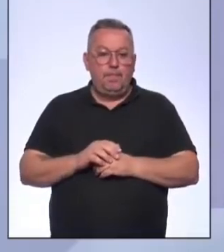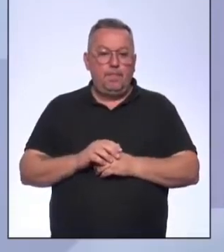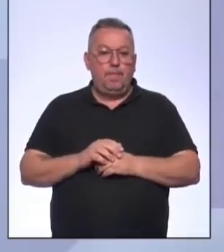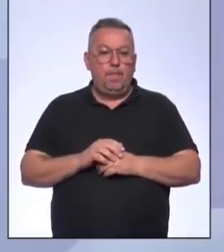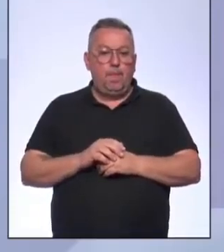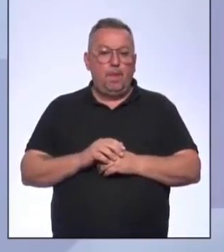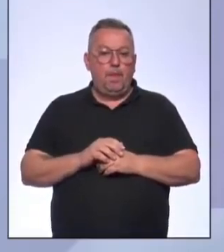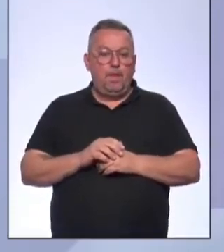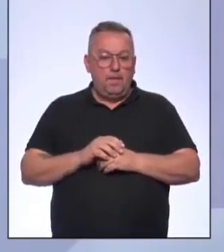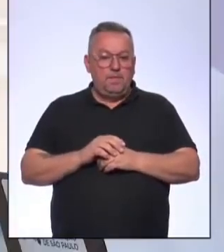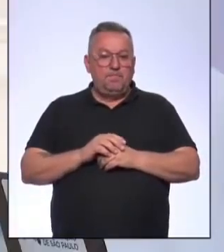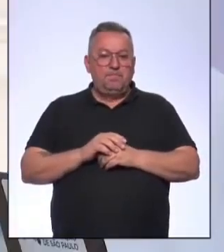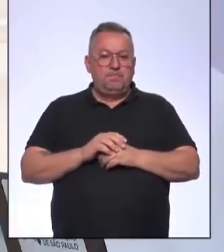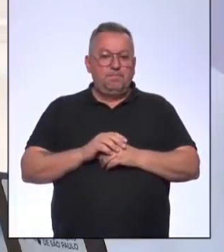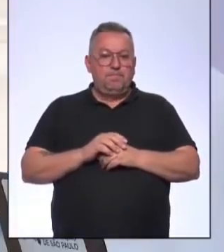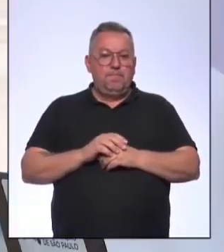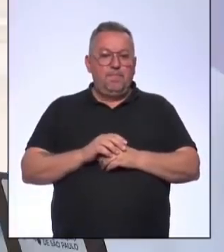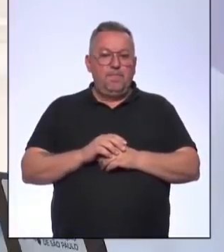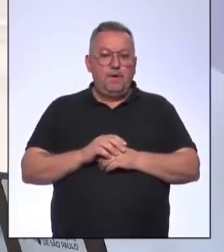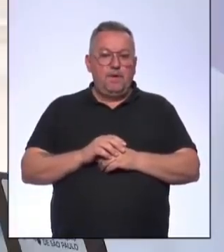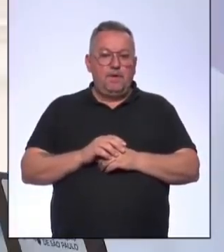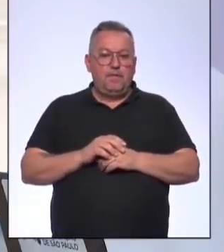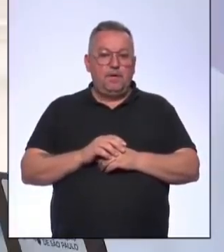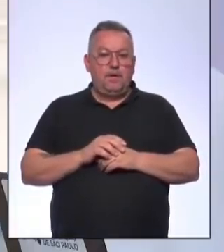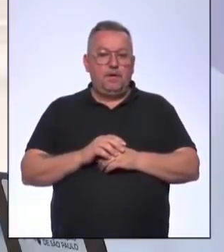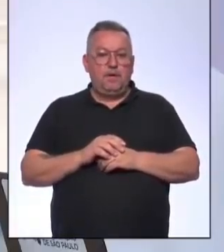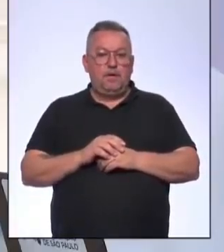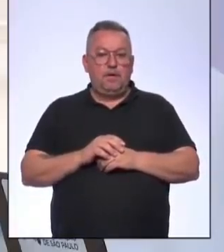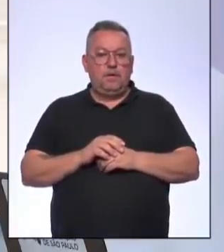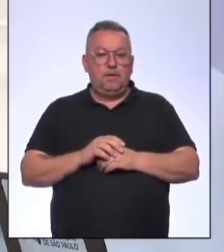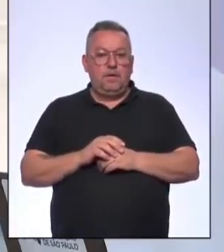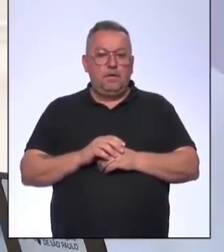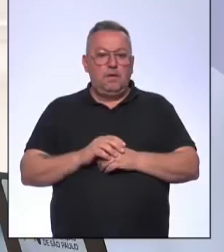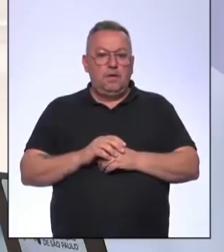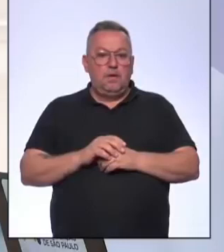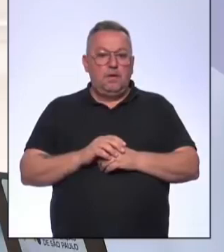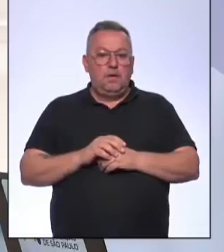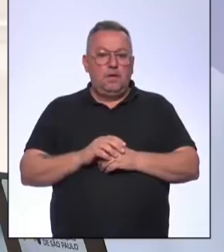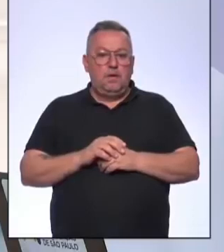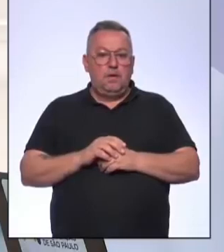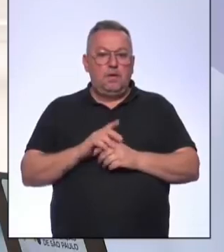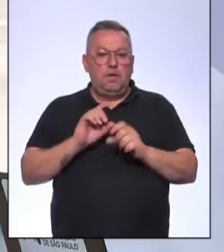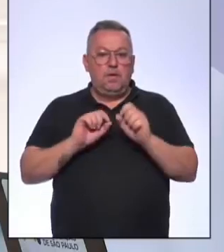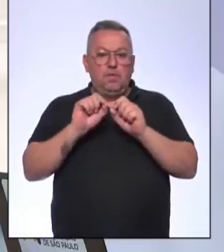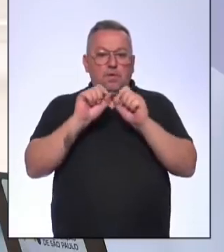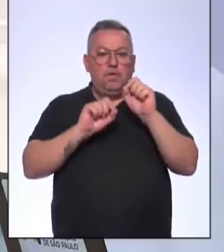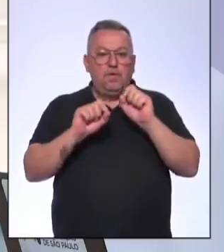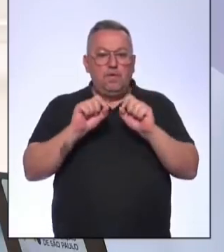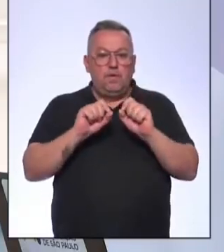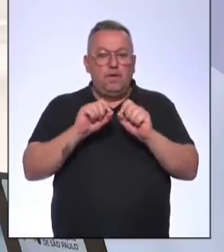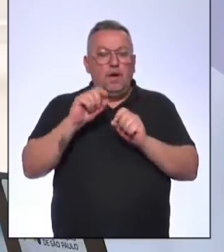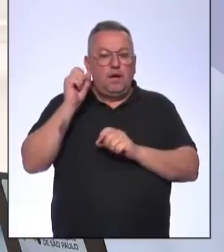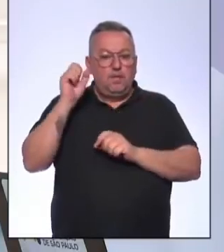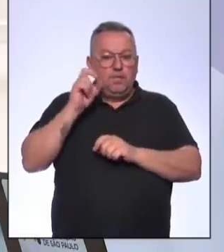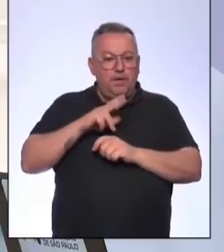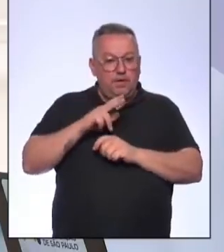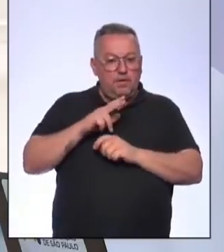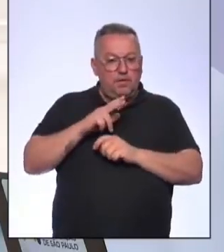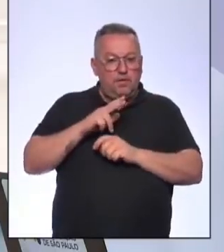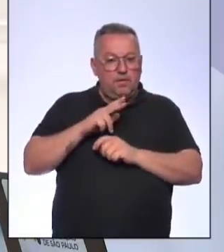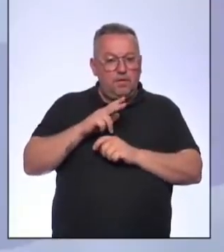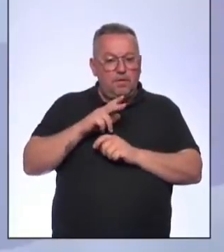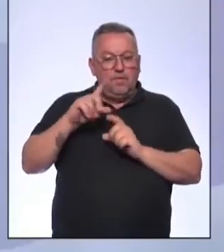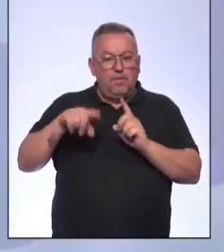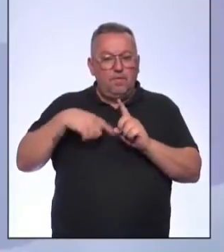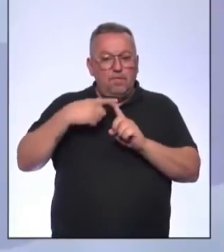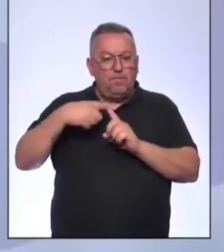Então, nice, nicer. Smart. Até que eu tinha colocado aqui. Como é que eu... Smart é esperto, né? E como é que eu falo